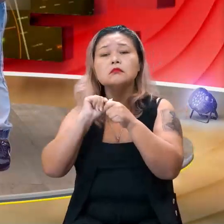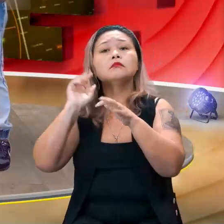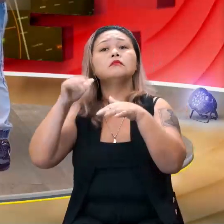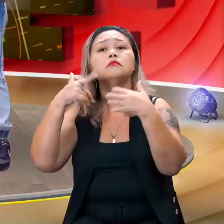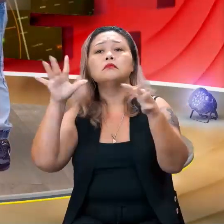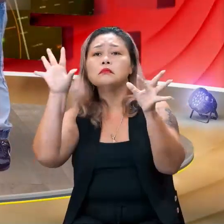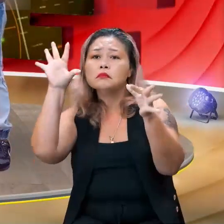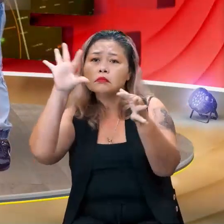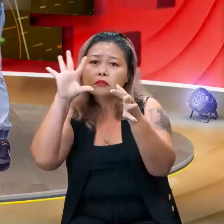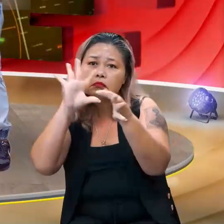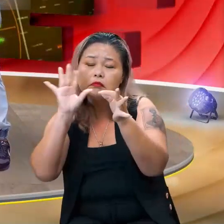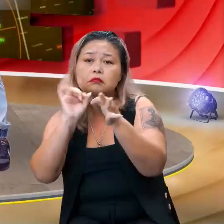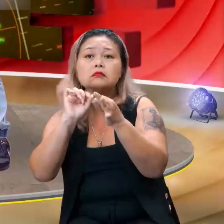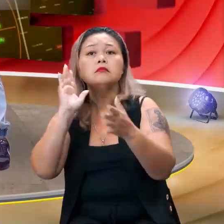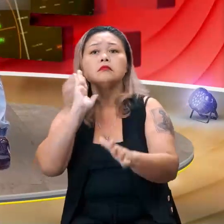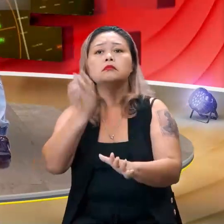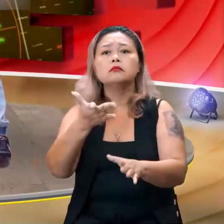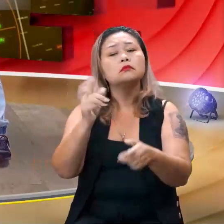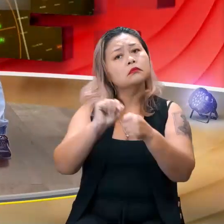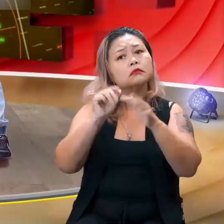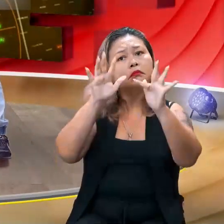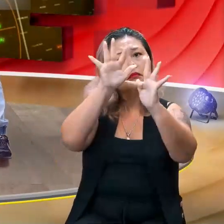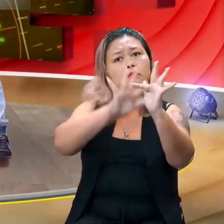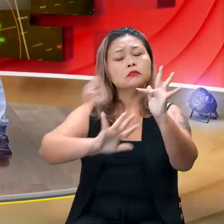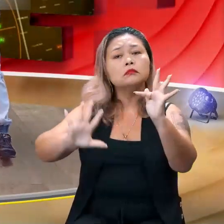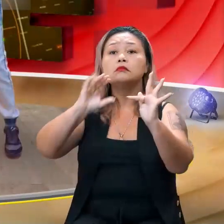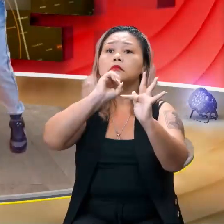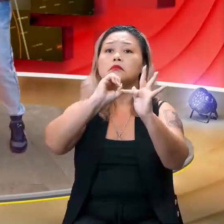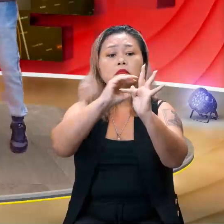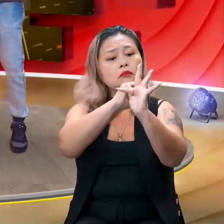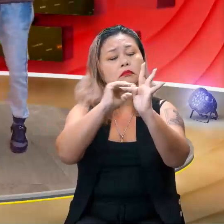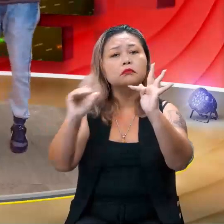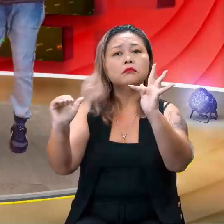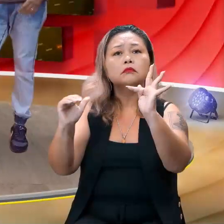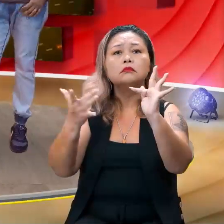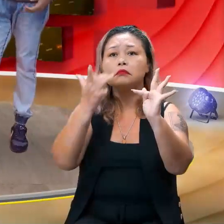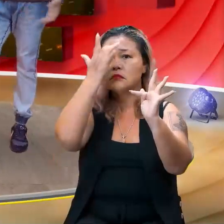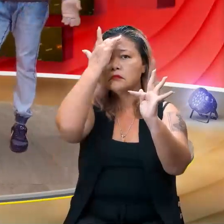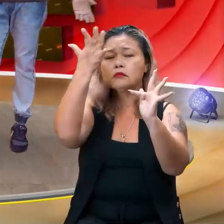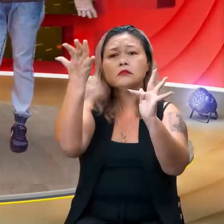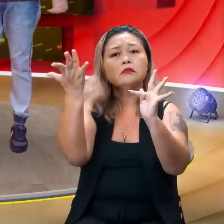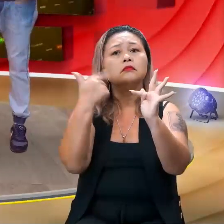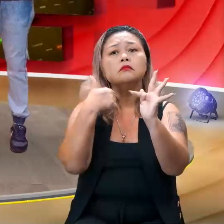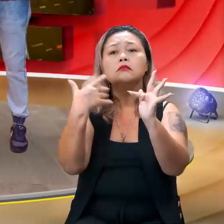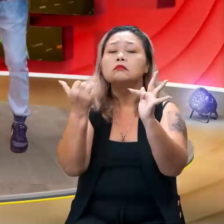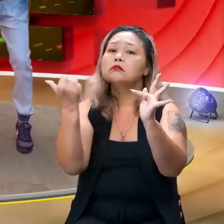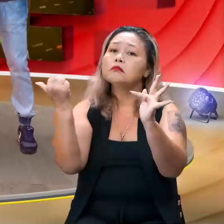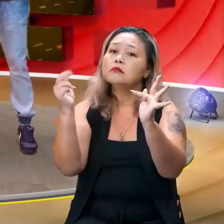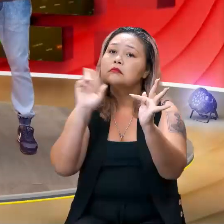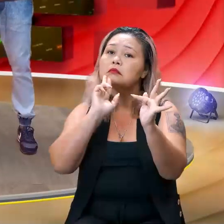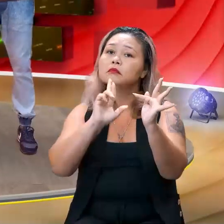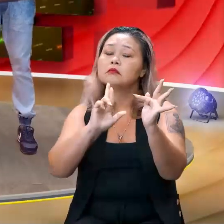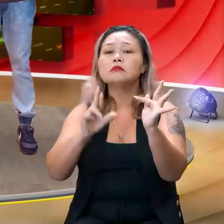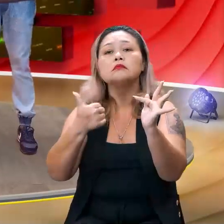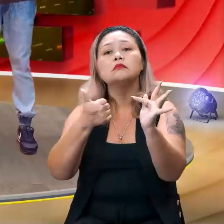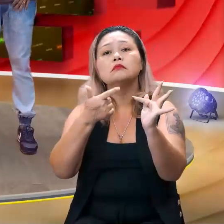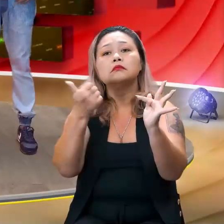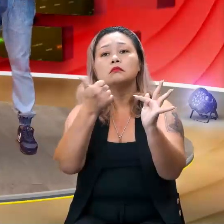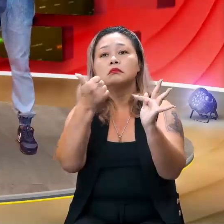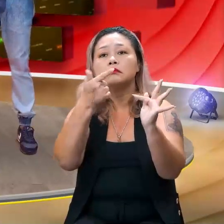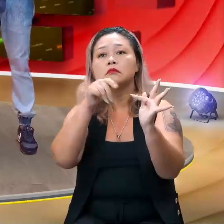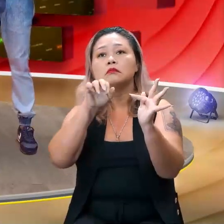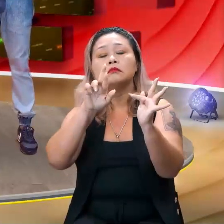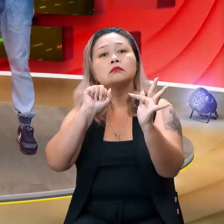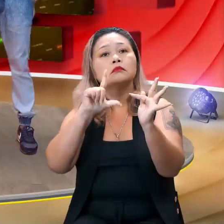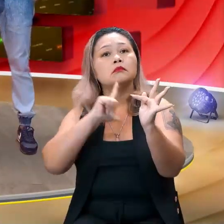dois pontos, já está feito o gráfico. E o zero da função? Muito mais fácil ainda, é só resolver a equação do primeiro grau, né? Muito fácil. Gente, aí a